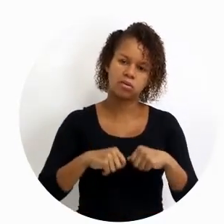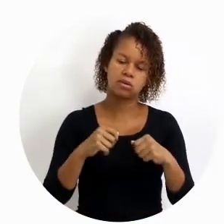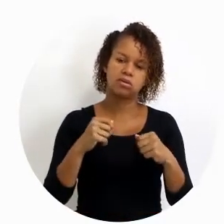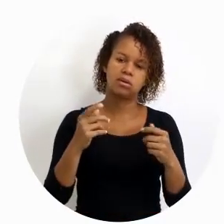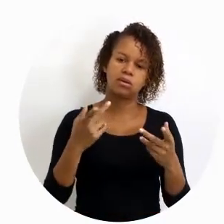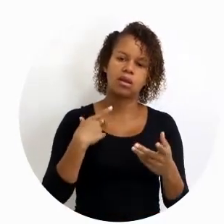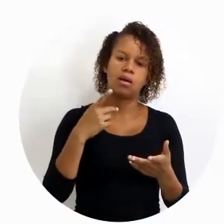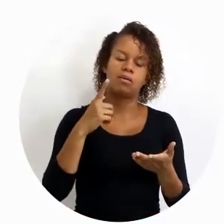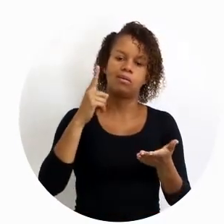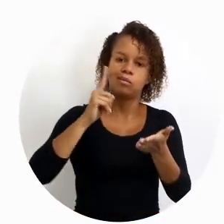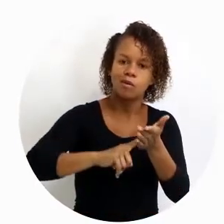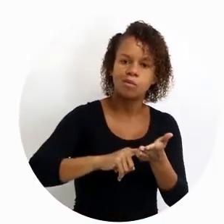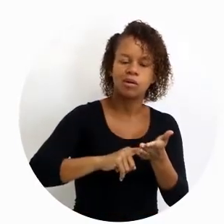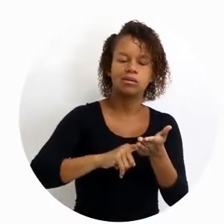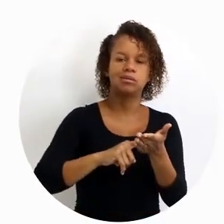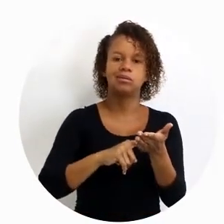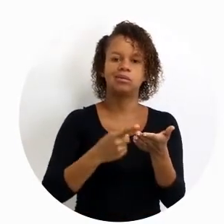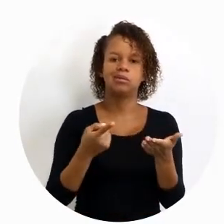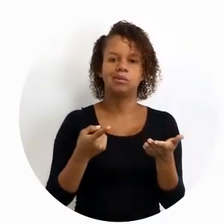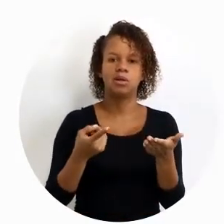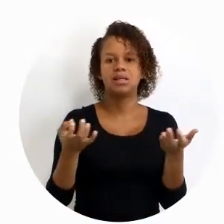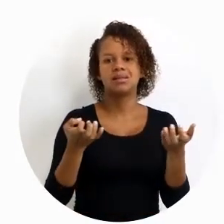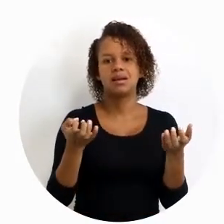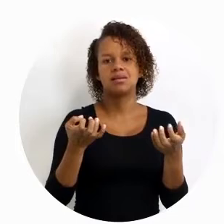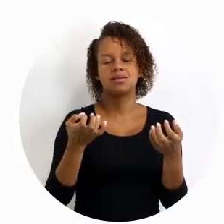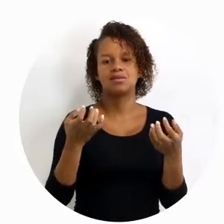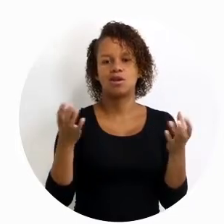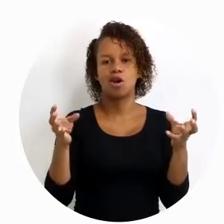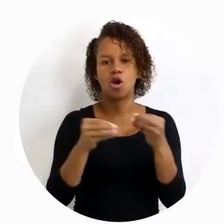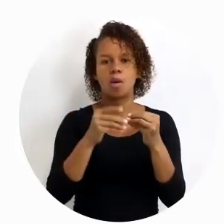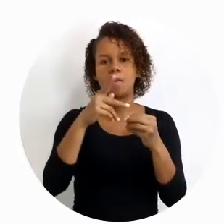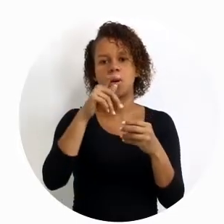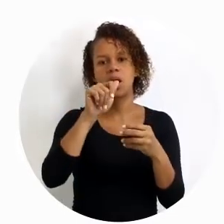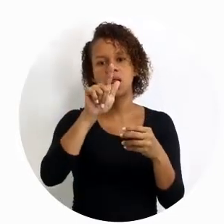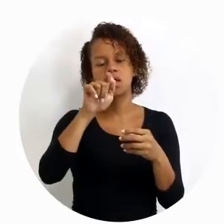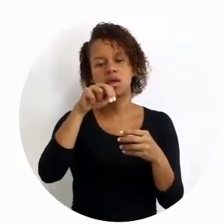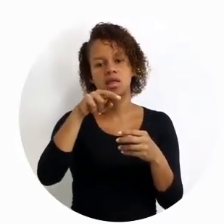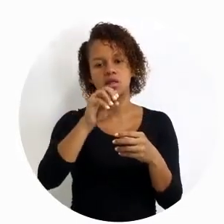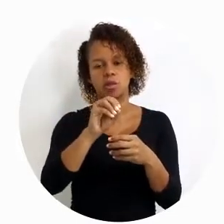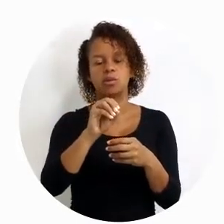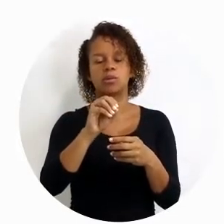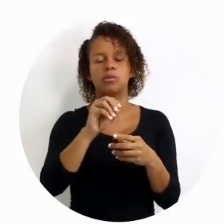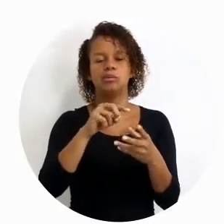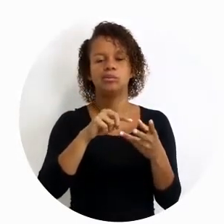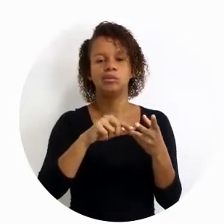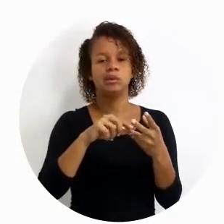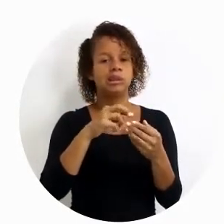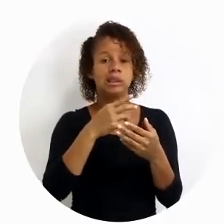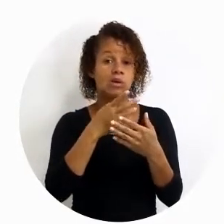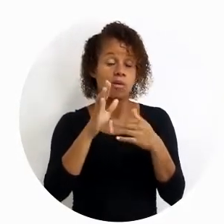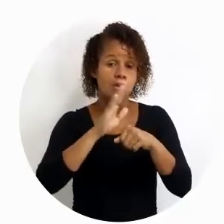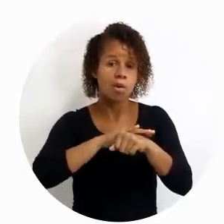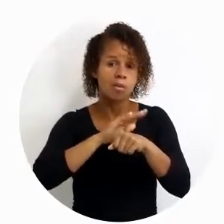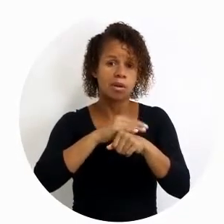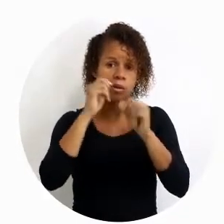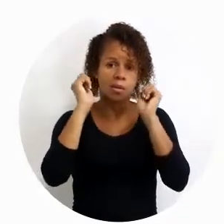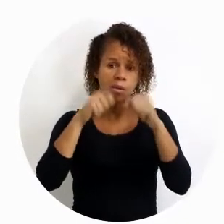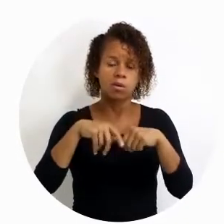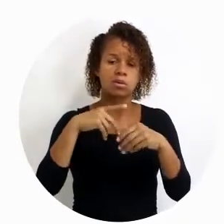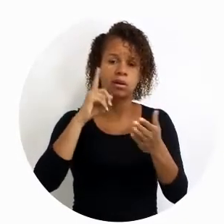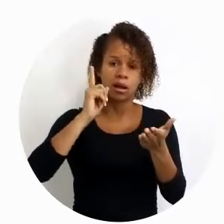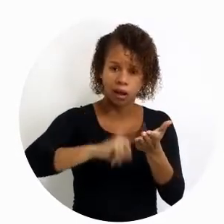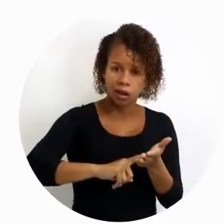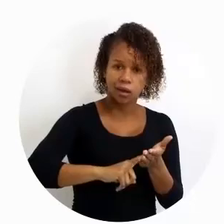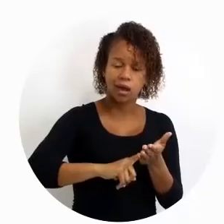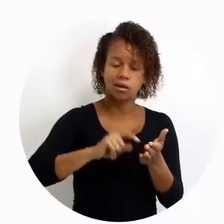Eu posso executar um comando, como nesse caso, estou definindo um polígono. Em algum momento eu